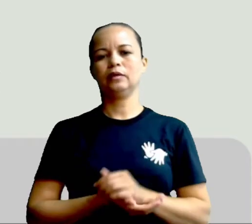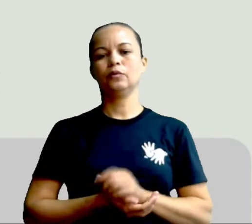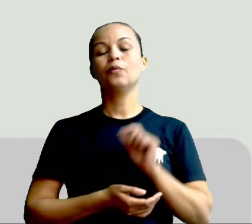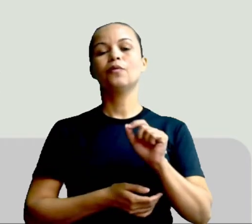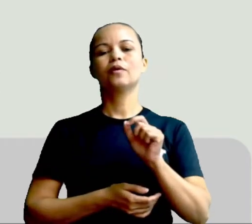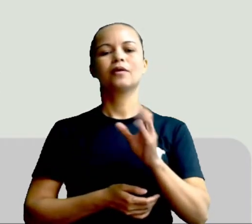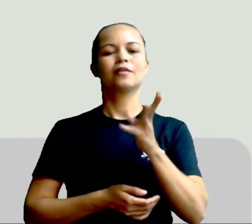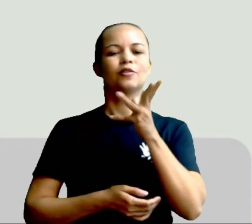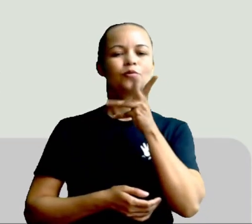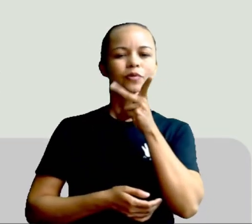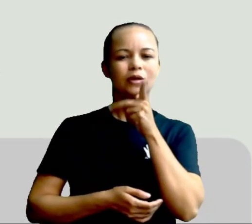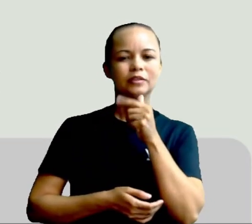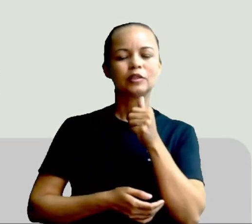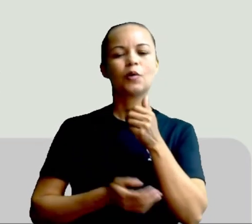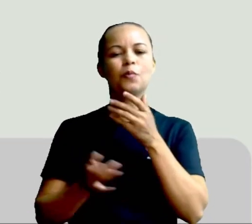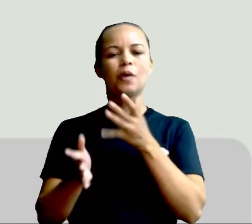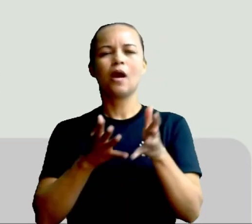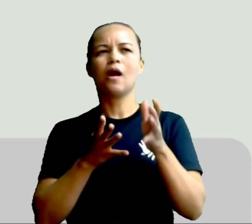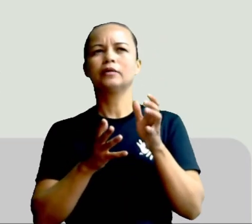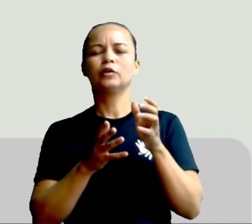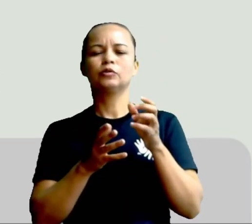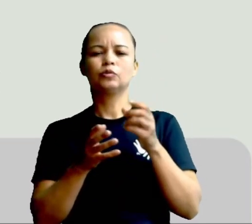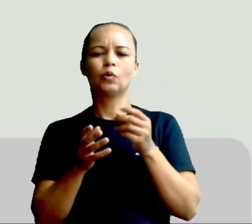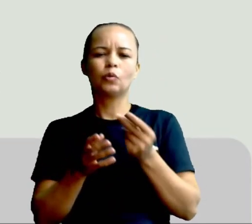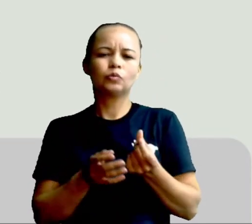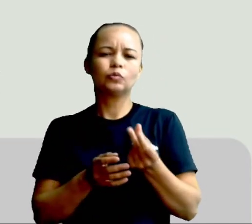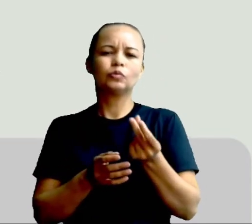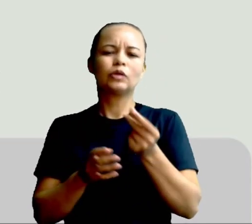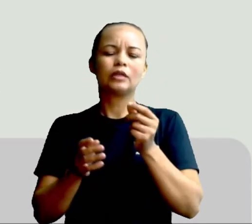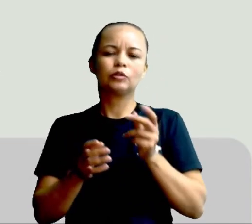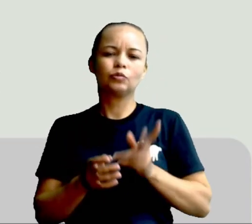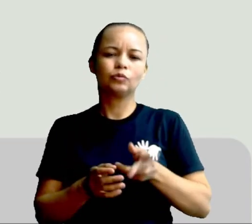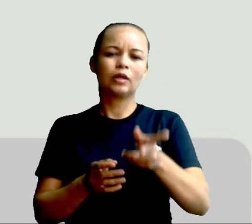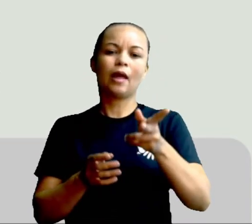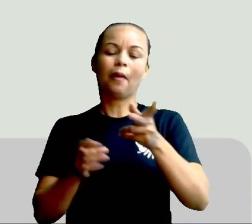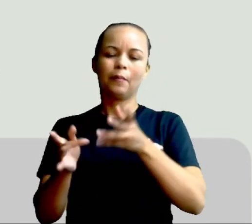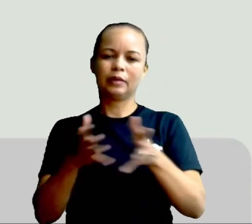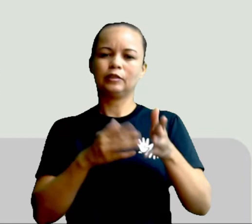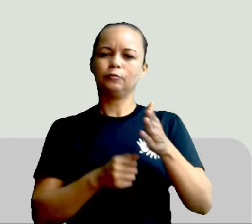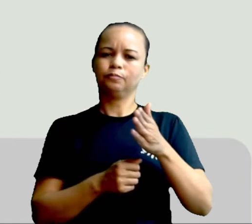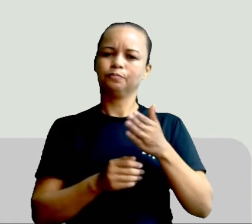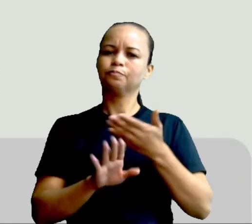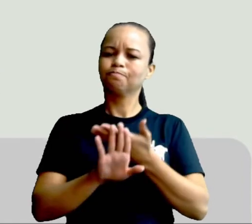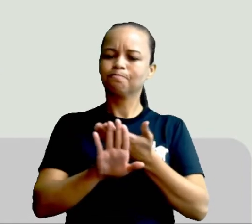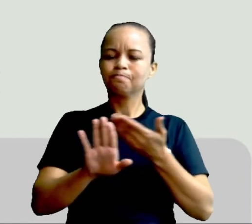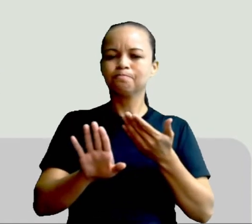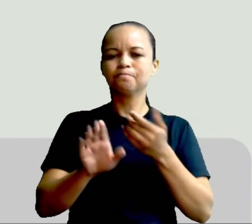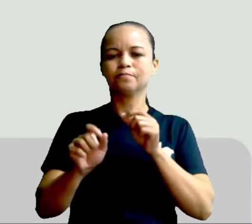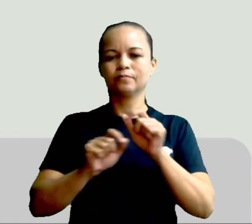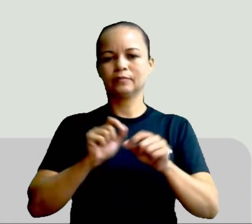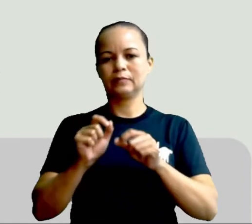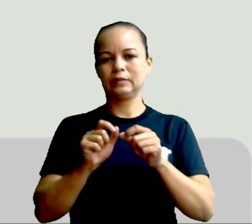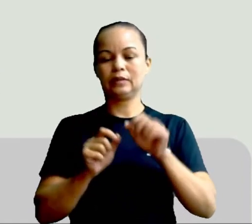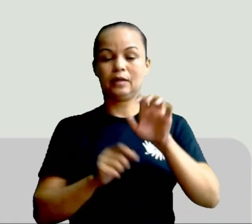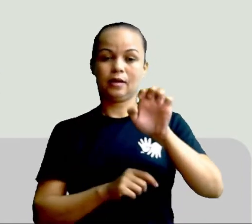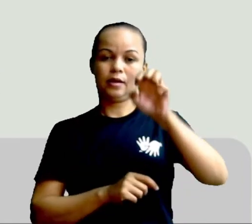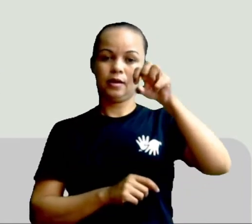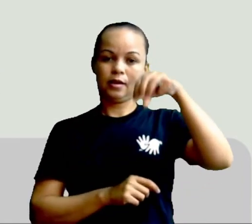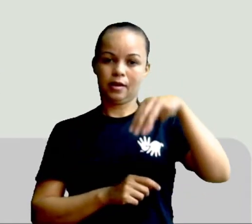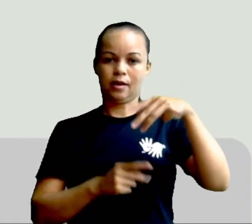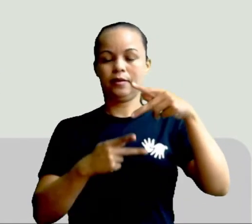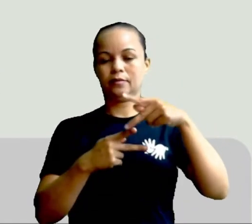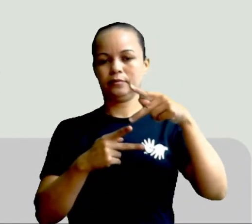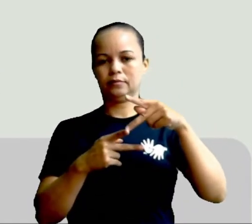duração, né? Ou seja, durante toda a sua vida ali, sempre longe da pátria. Então, essa preposição